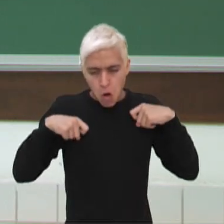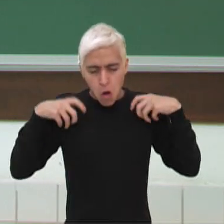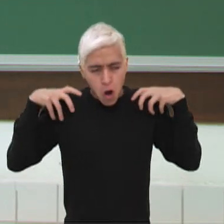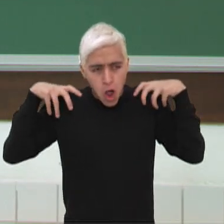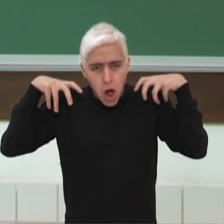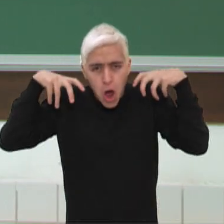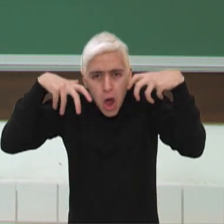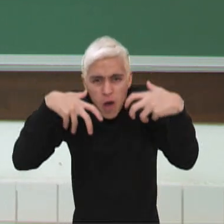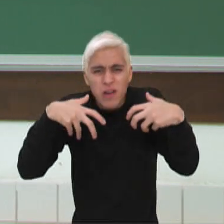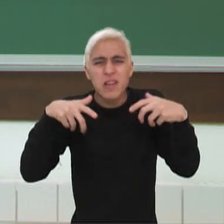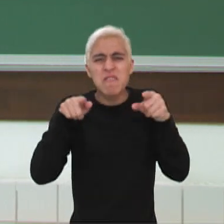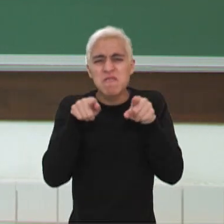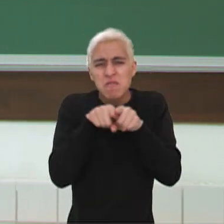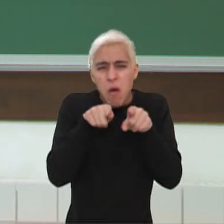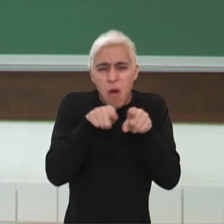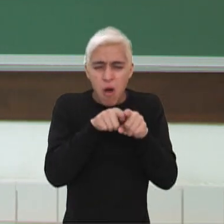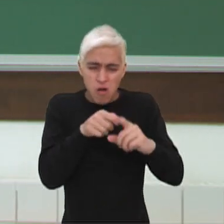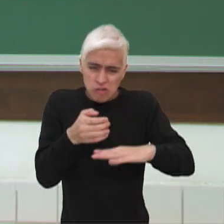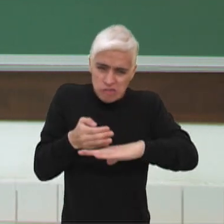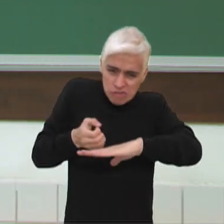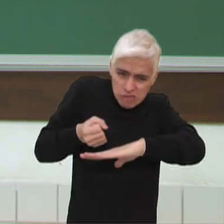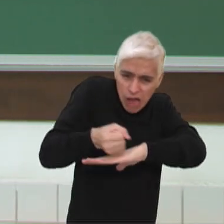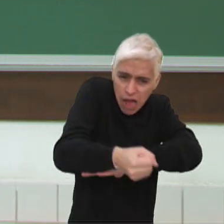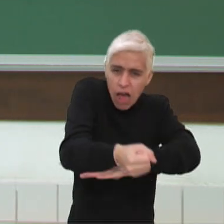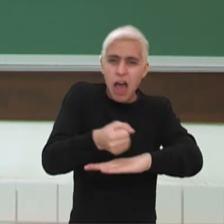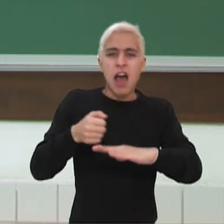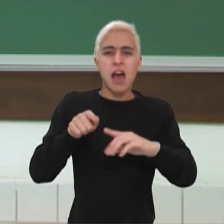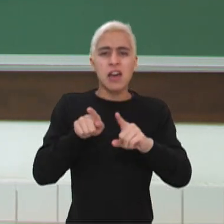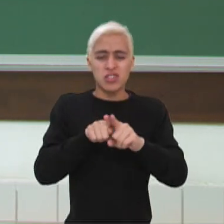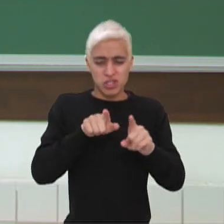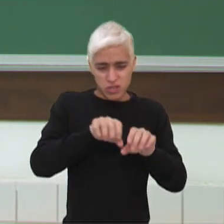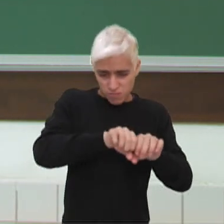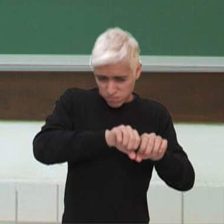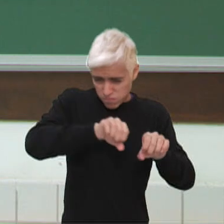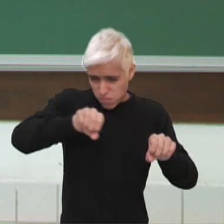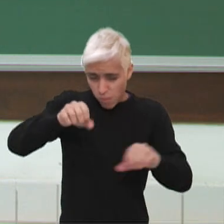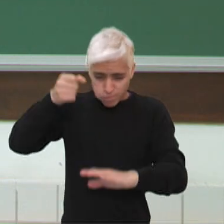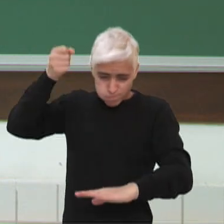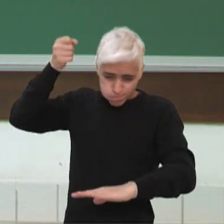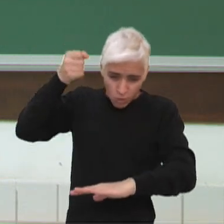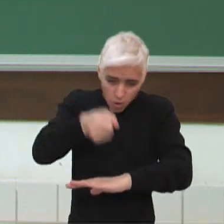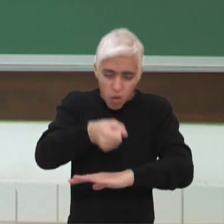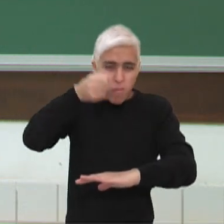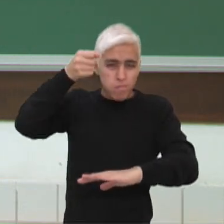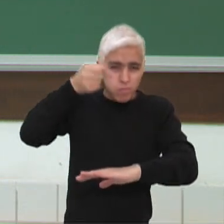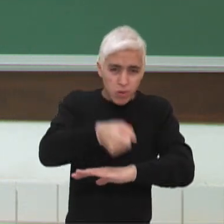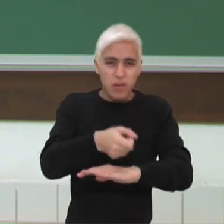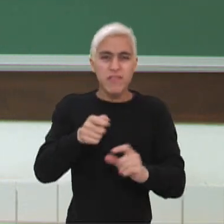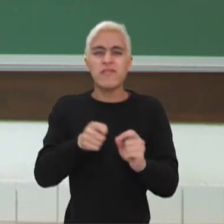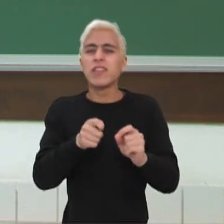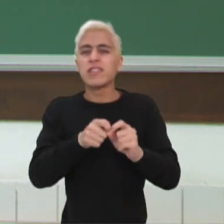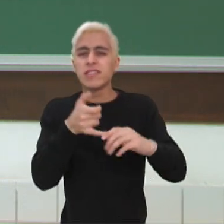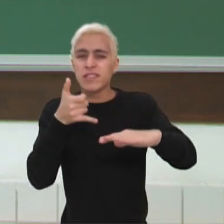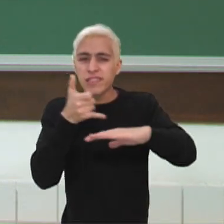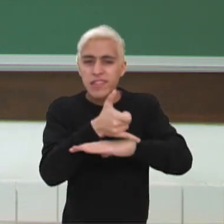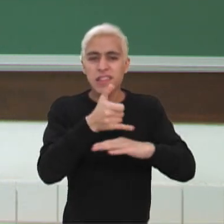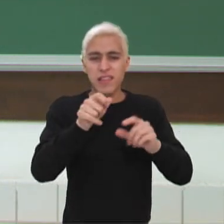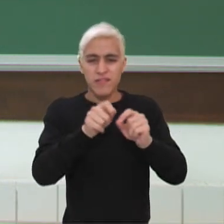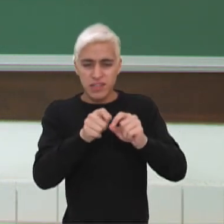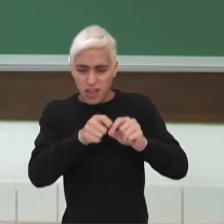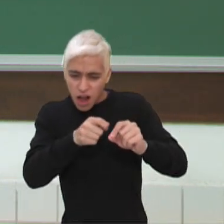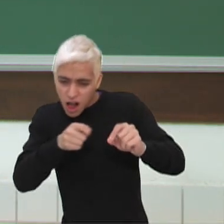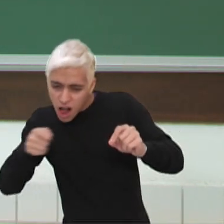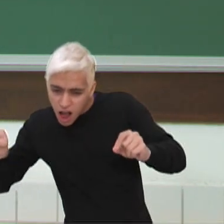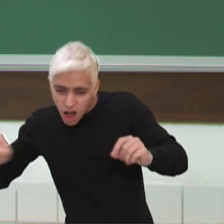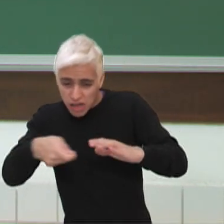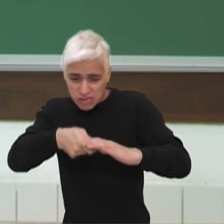era o deus da forja, o deus da metalurgia. Ele tinha uma marreta enorme na qual ele forjava os metais, as espadas. E ele